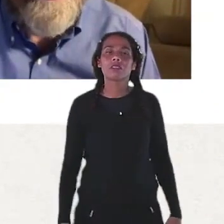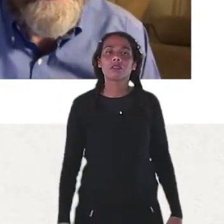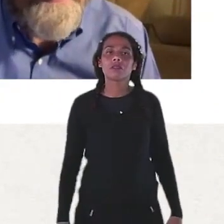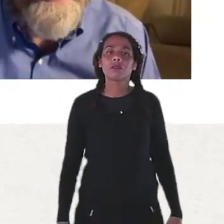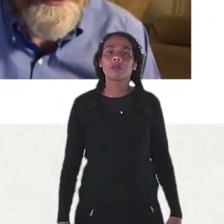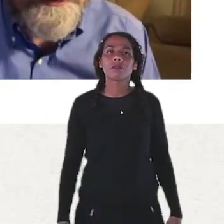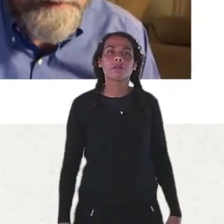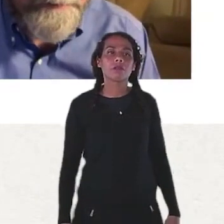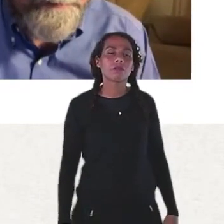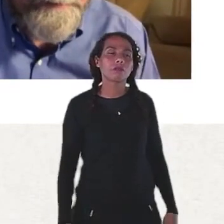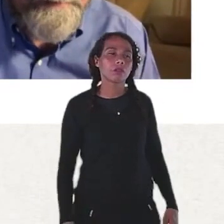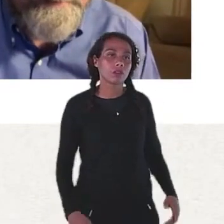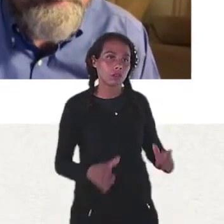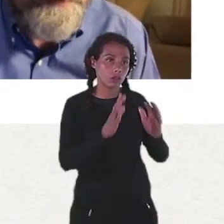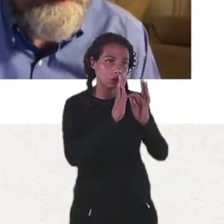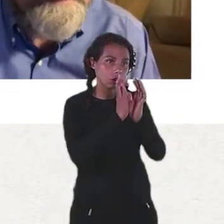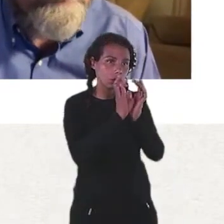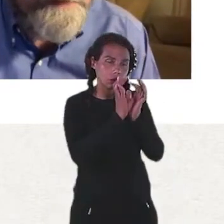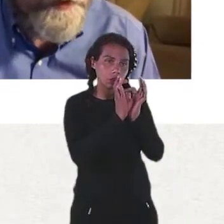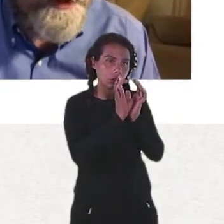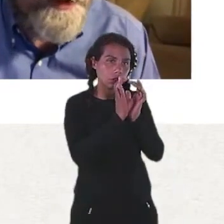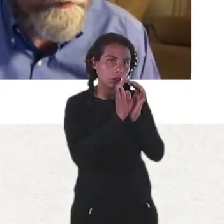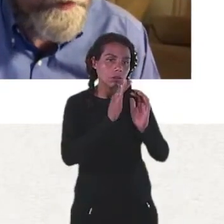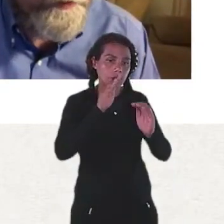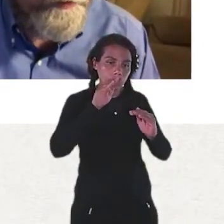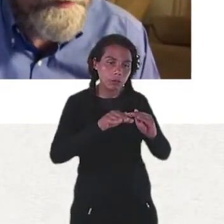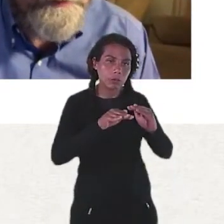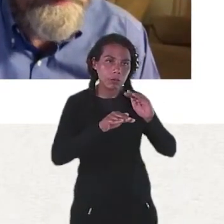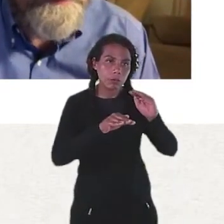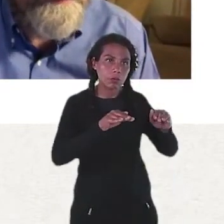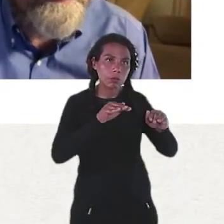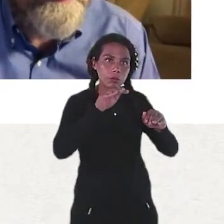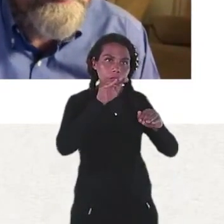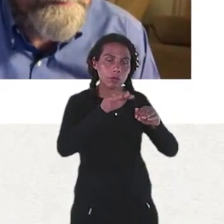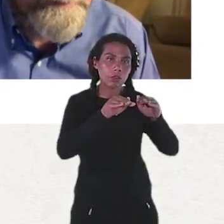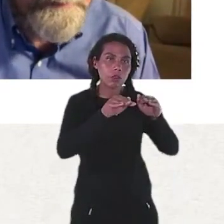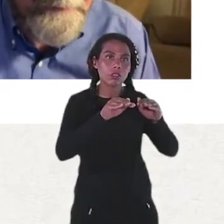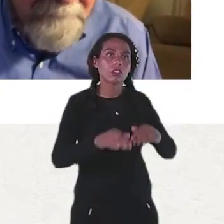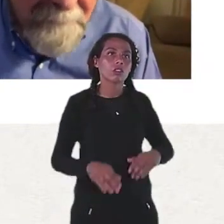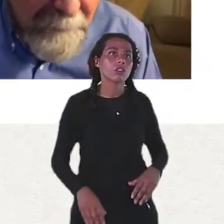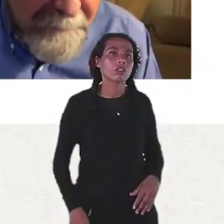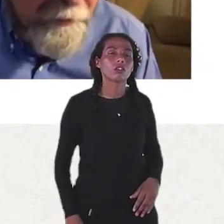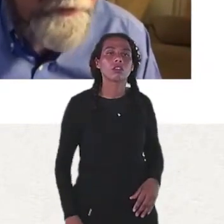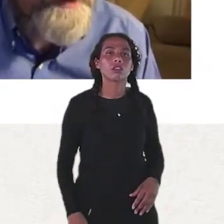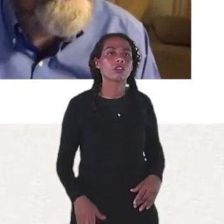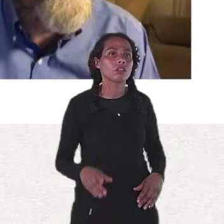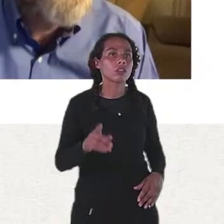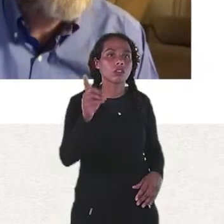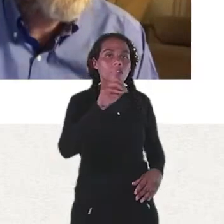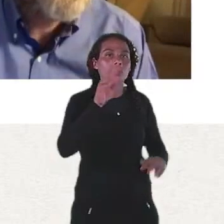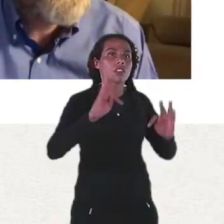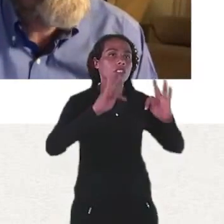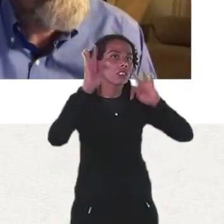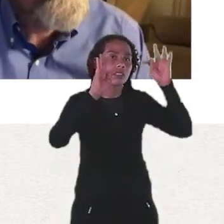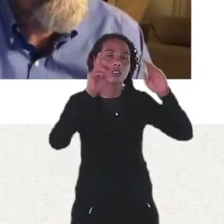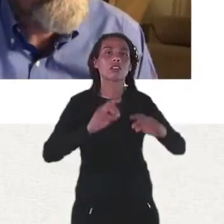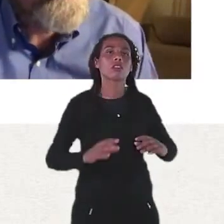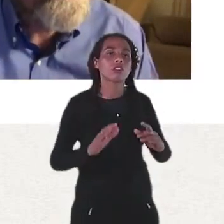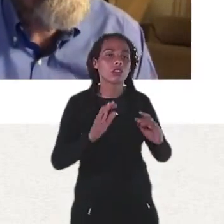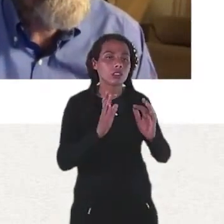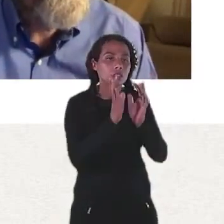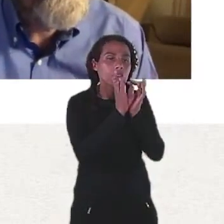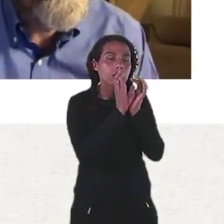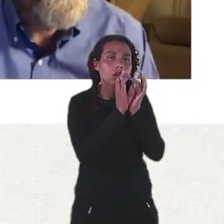O cérebro não é digital. É isso que também hoje em dia o mundo não... Era a minha pergunta: composto